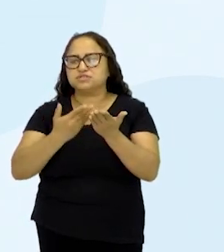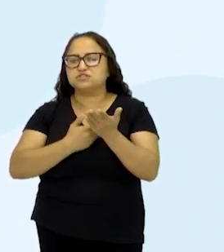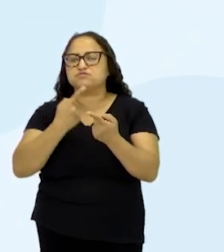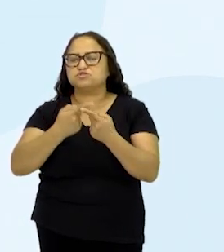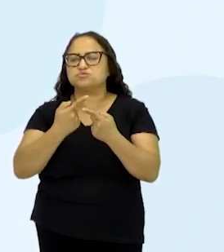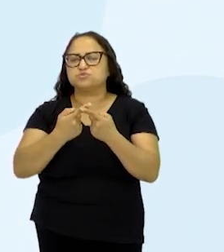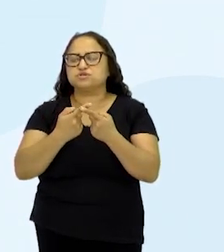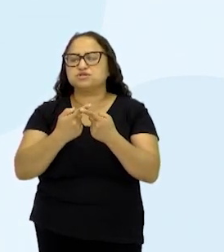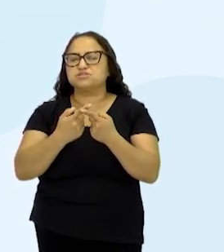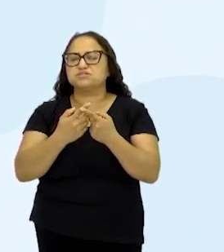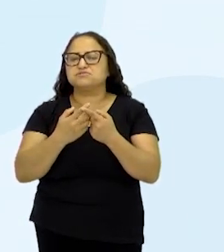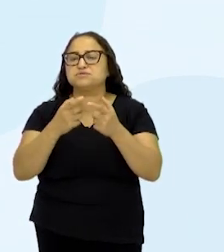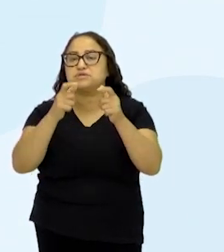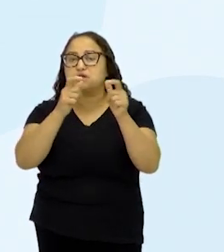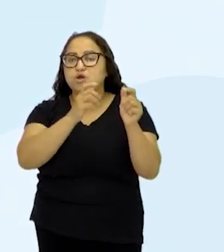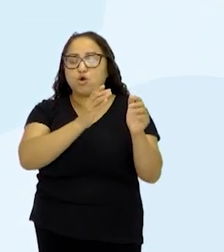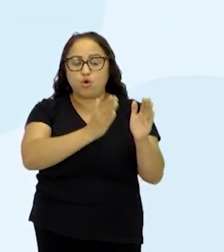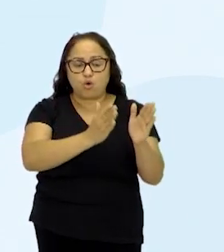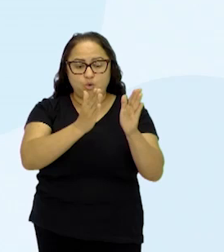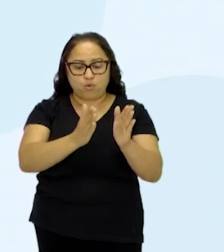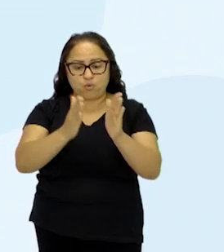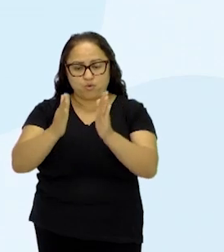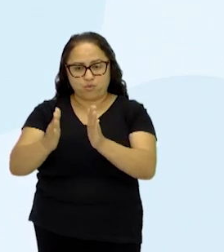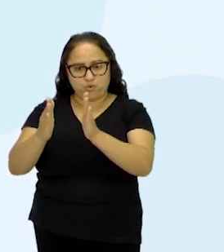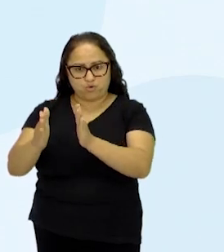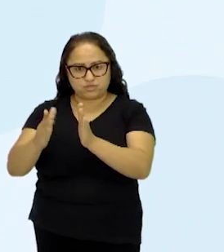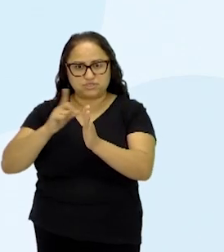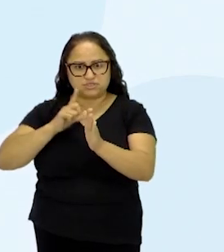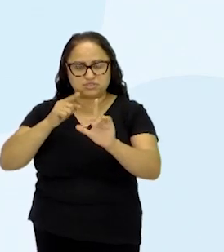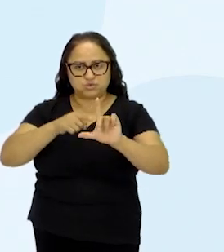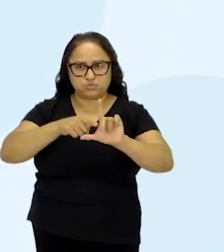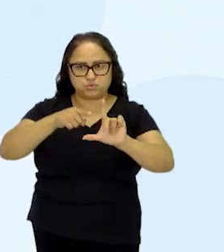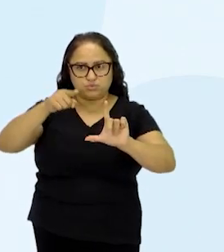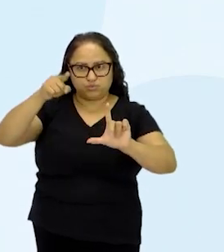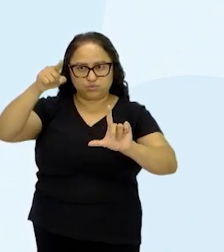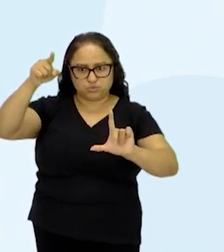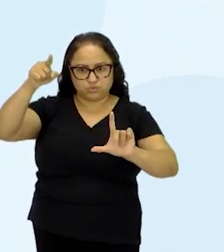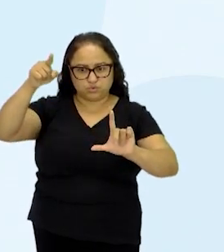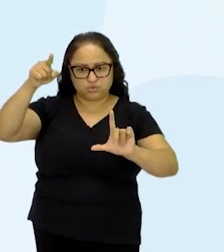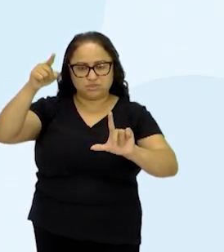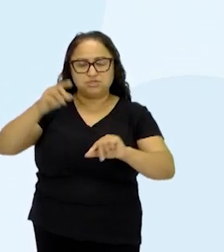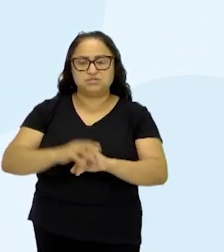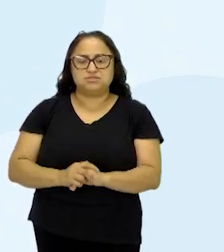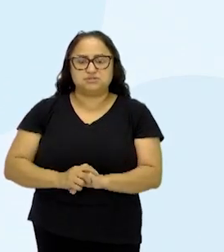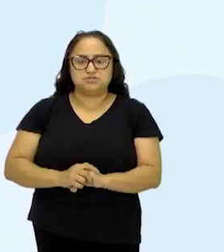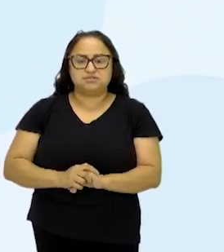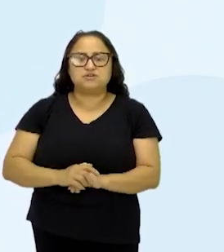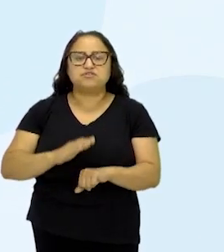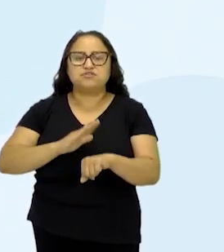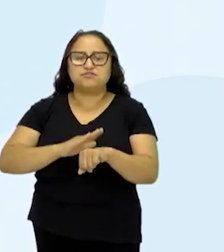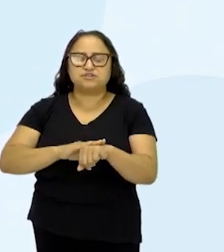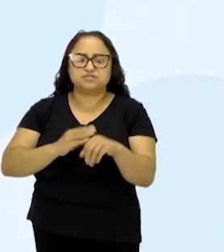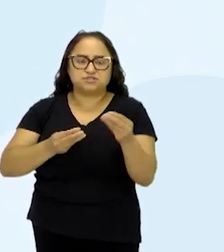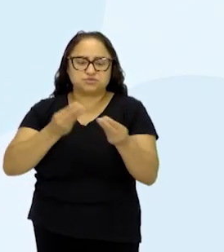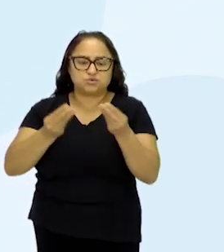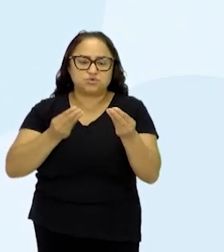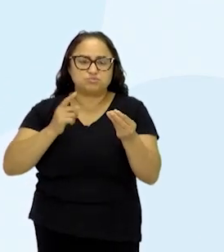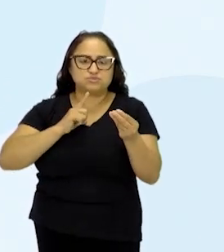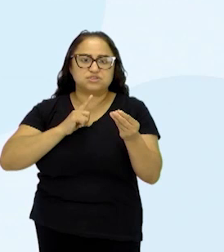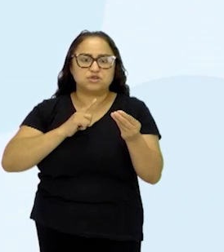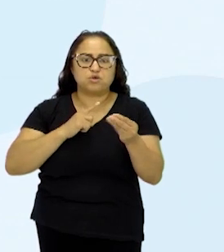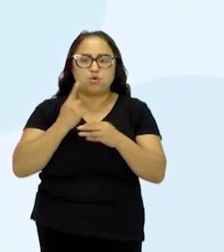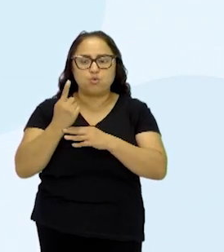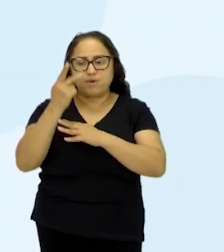estamos falando de uma ordem crescente, né, e a gente está fazendo como se fosse pessoas um do lado do